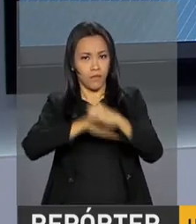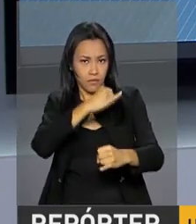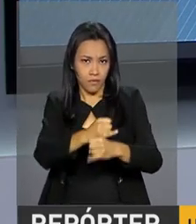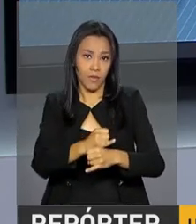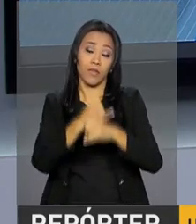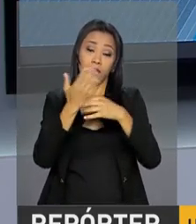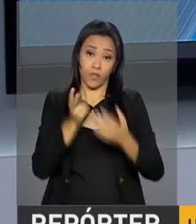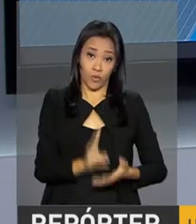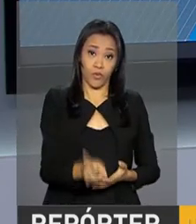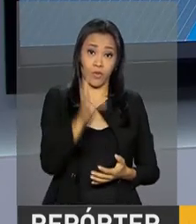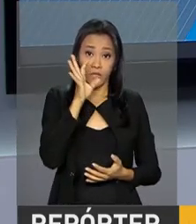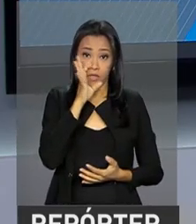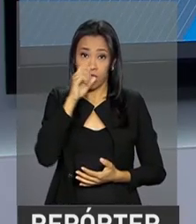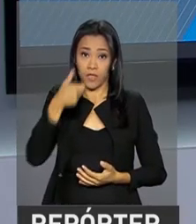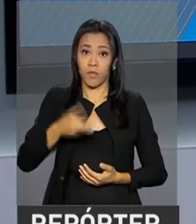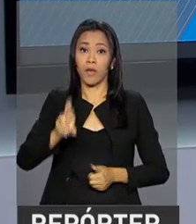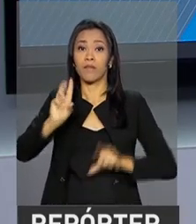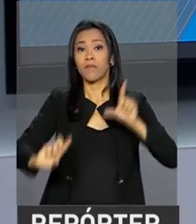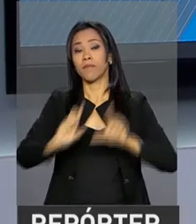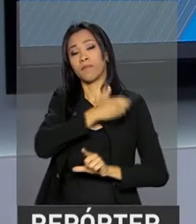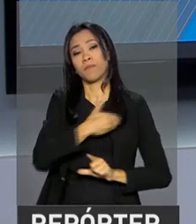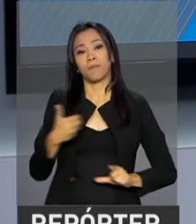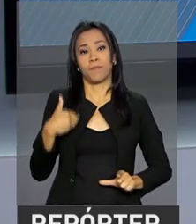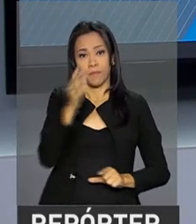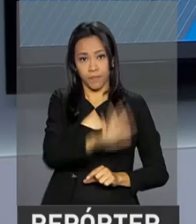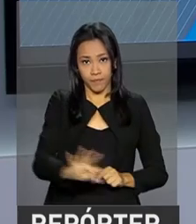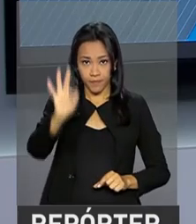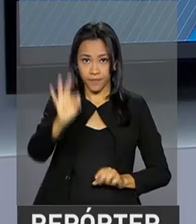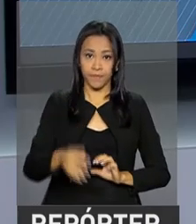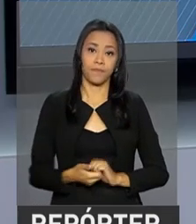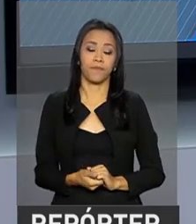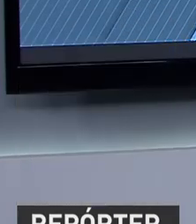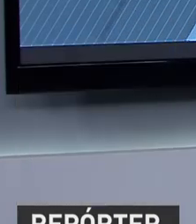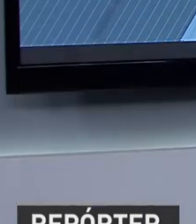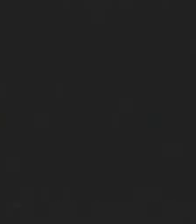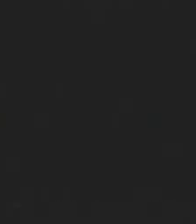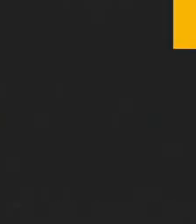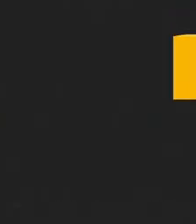continue com a gente aqui na nbr a tv do governo federal